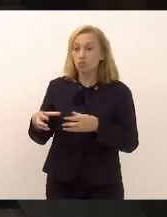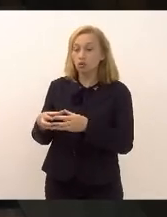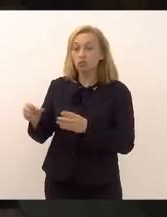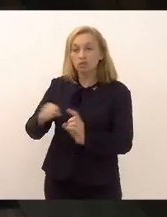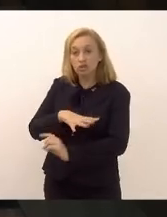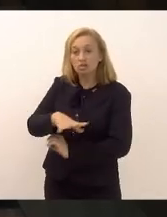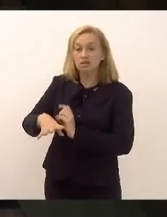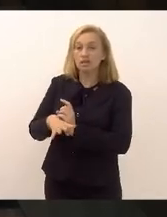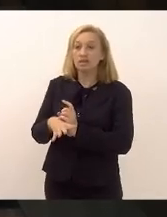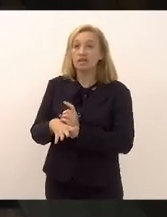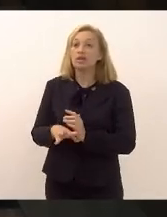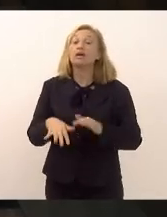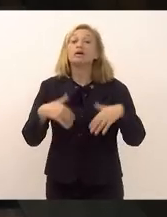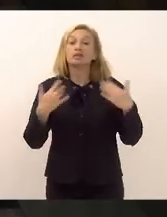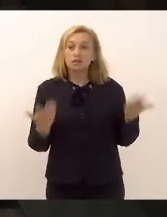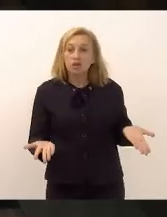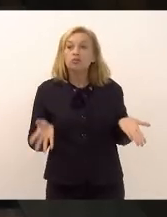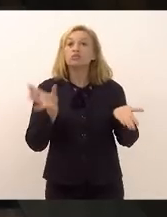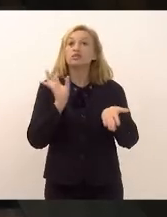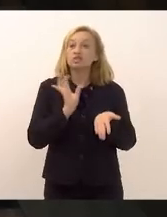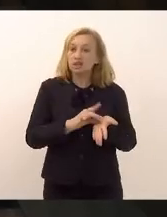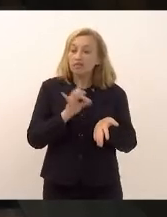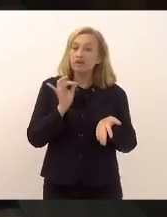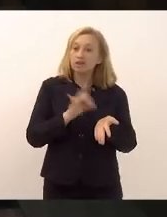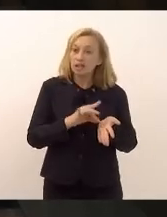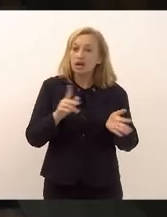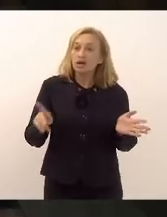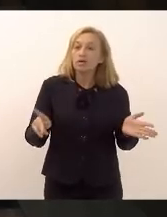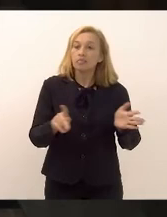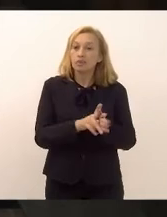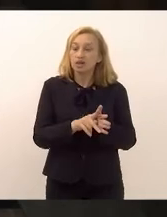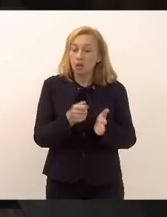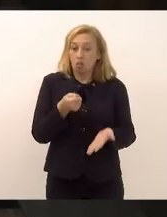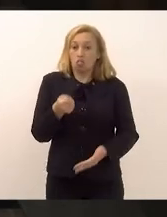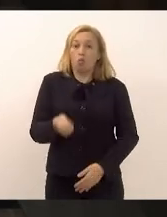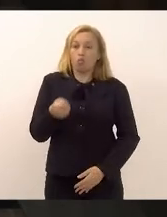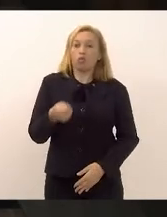população. Então, é, na verdade, parte de um devaneio